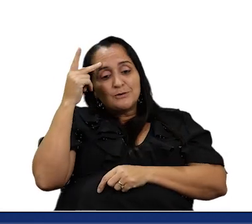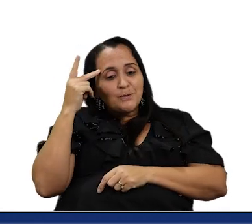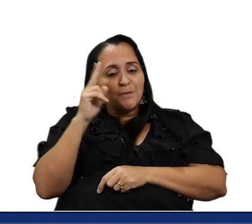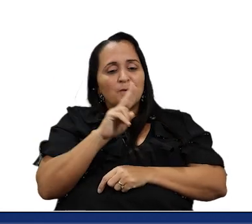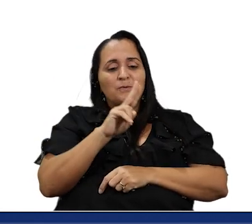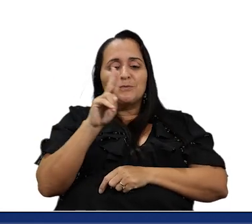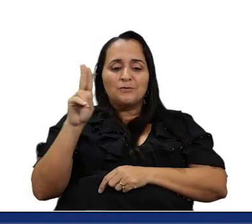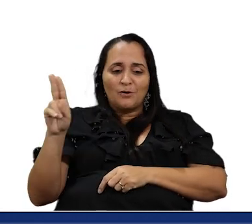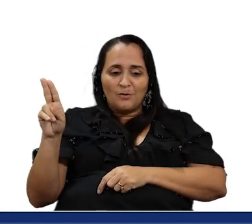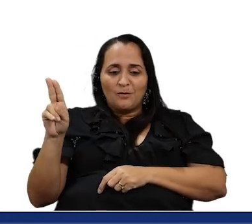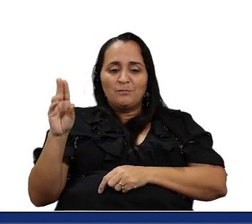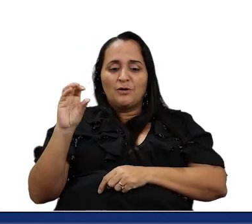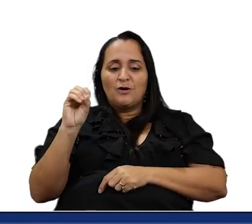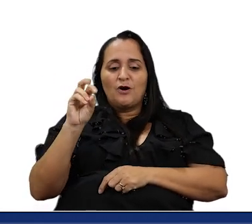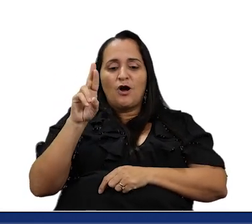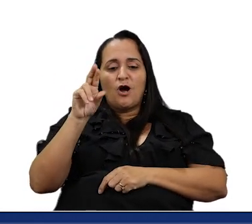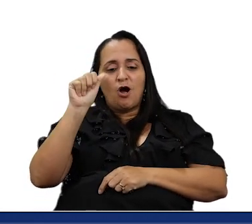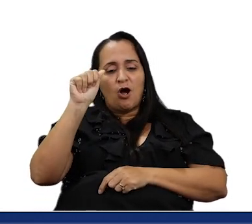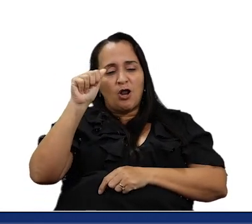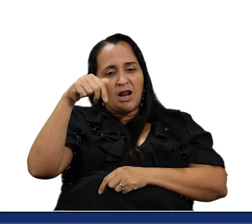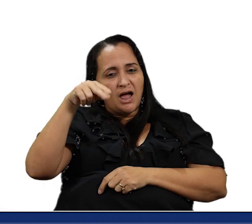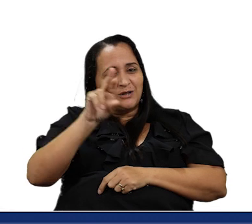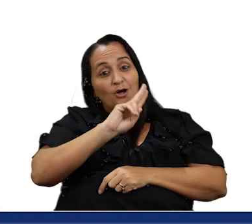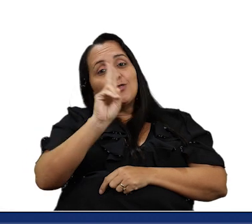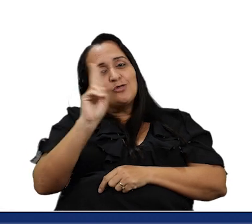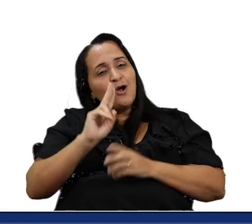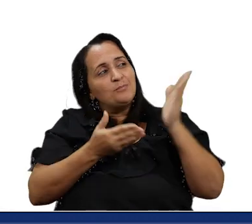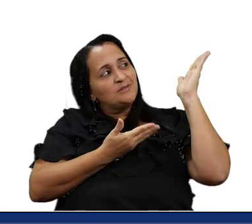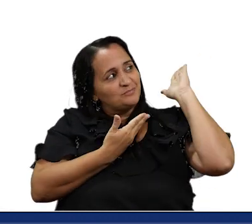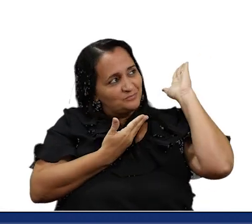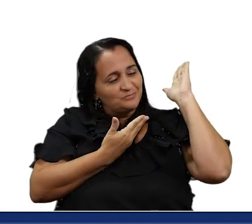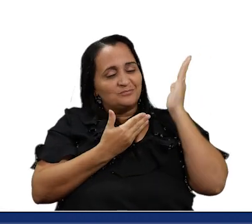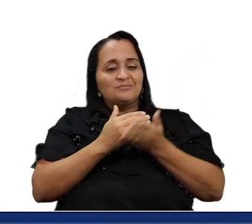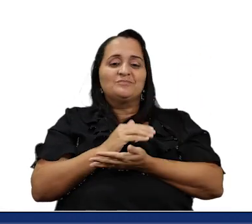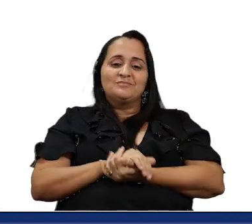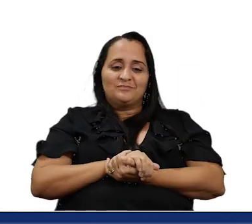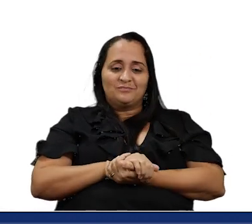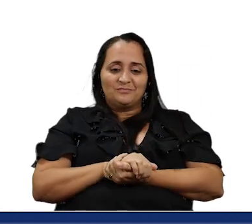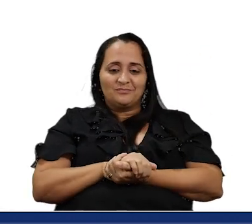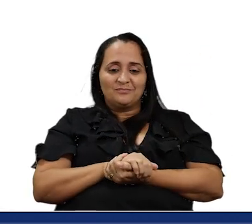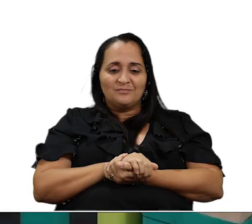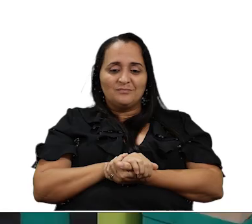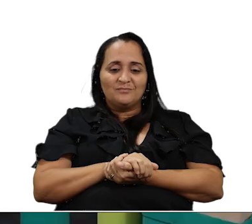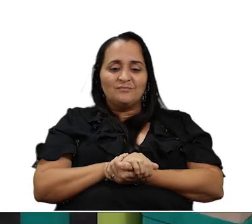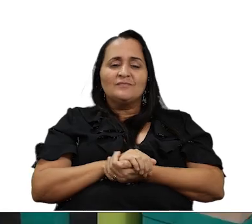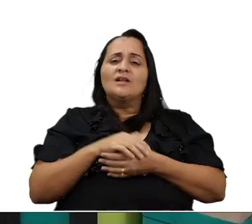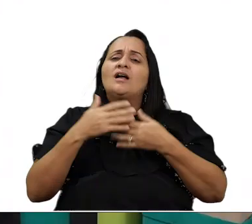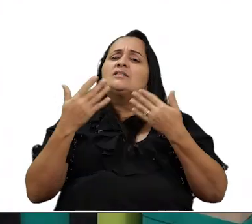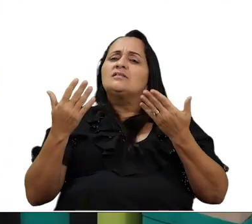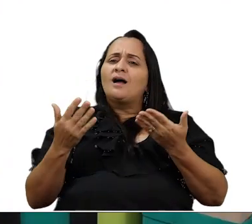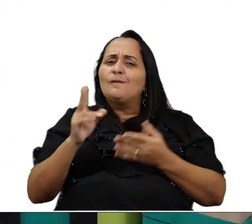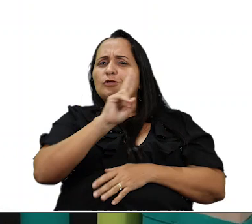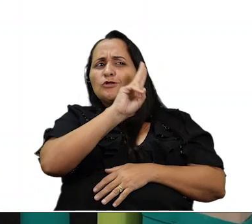Tapajós, Irmãos Macedo, Milton Moura, Riachão e Moraes Moreira. Então, quando ele